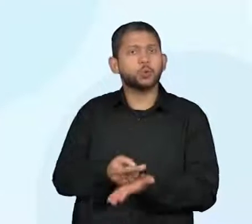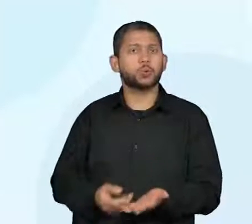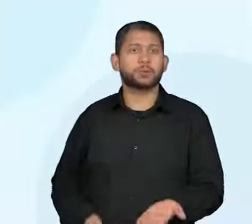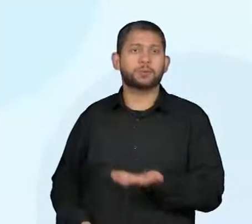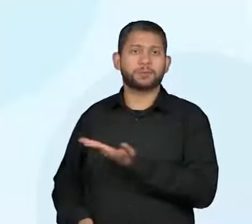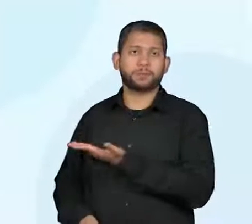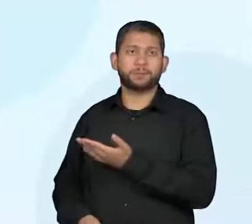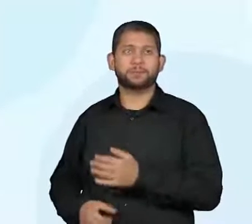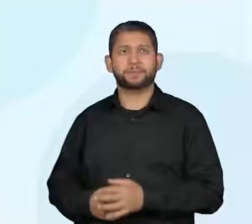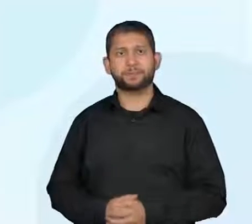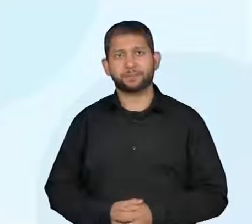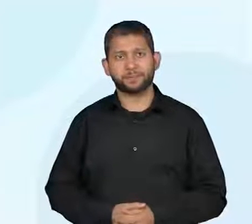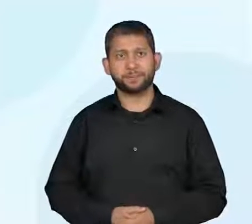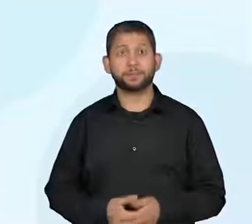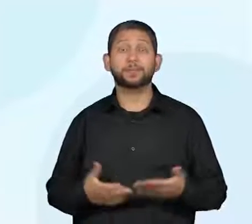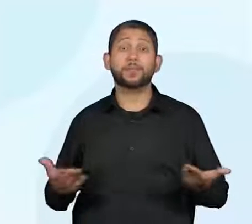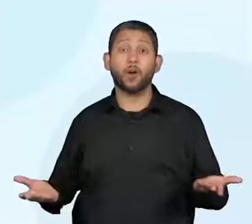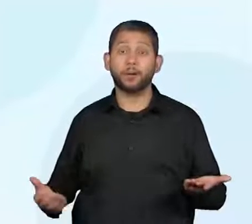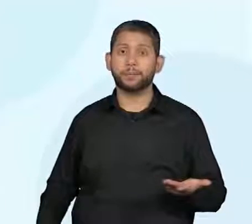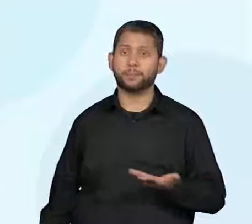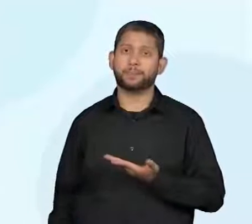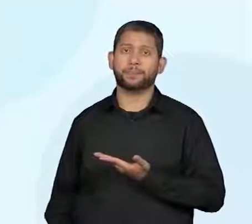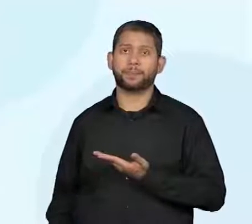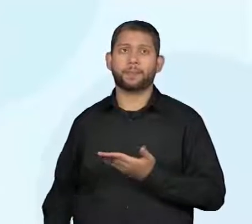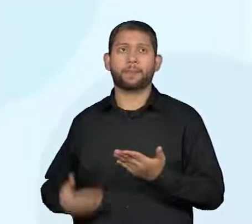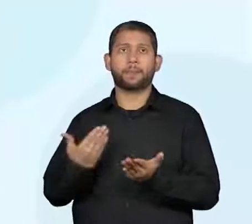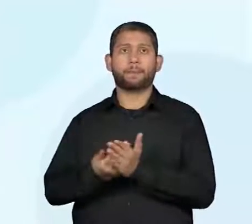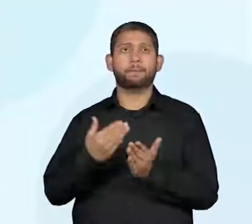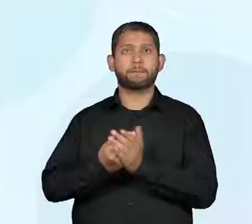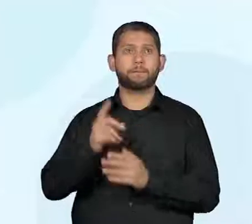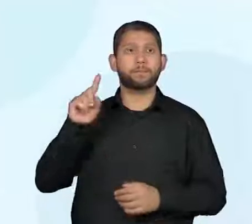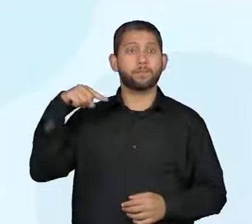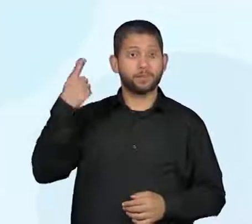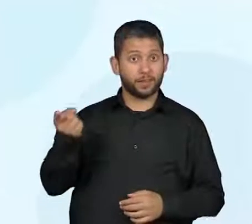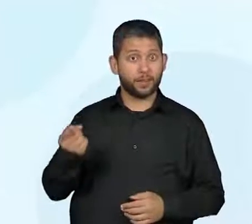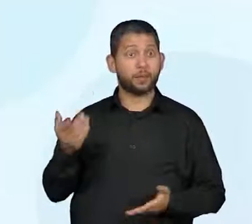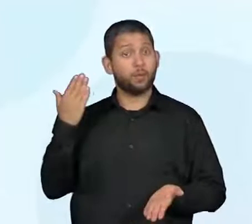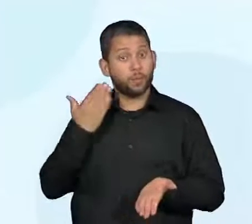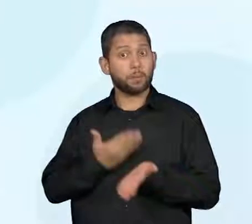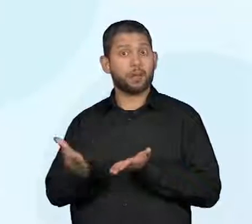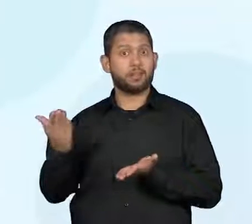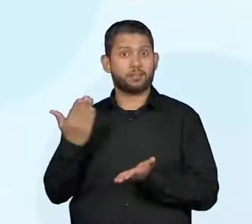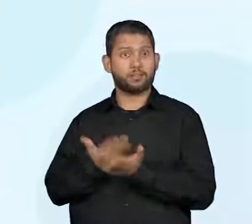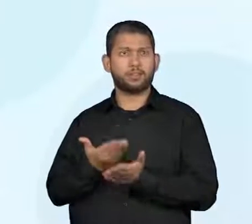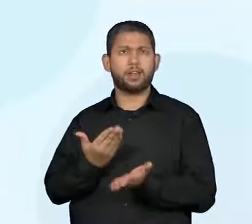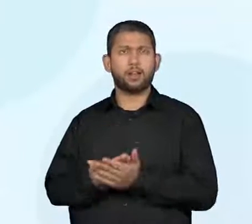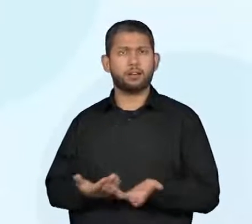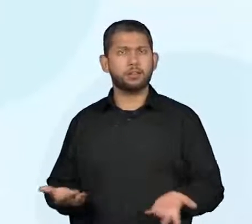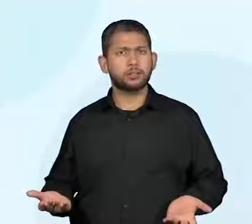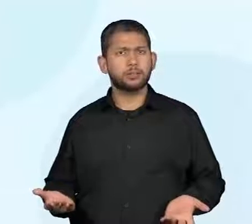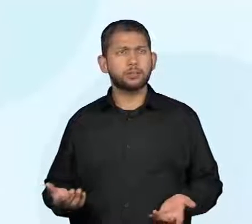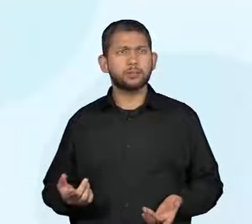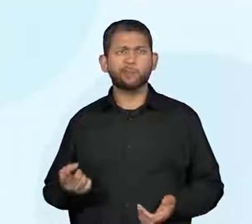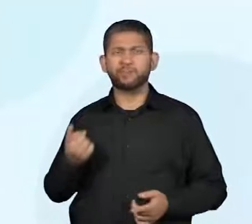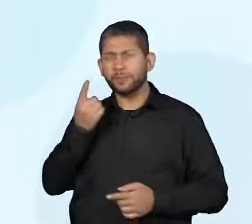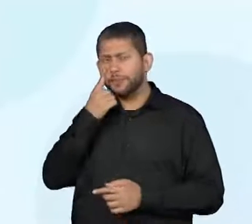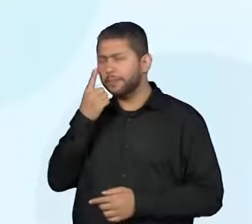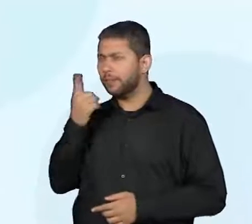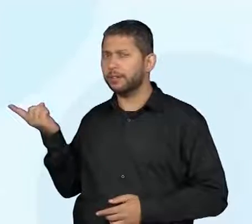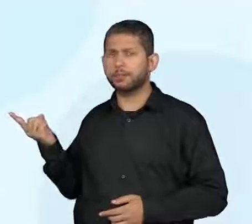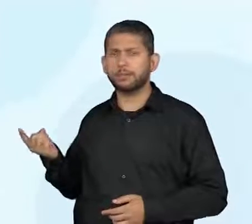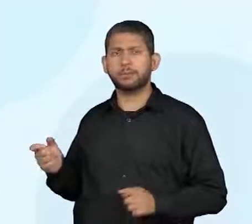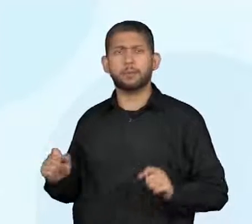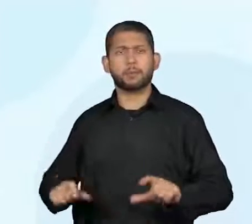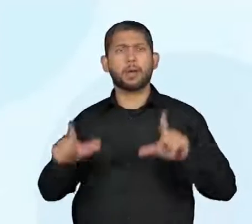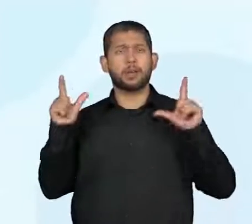assunto, tá bom? Olha só, o que nós teremos para a próxima aula. Aqui já é o início da próxima aula, hein, Pro? O que eles vão ter que fazer? Observe